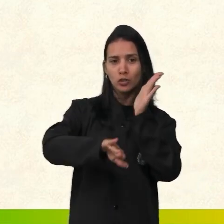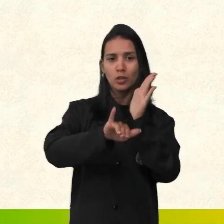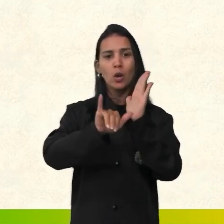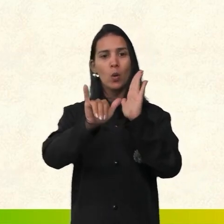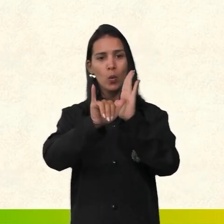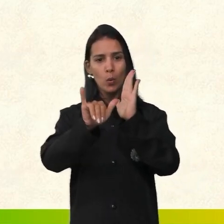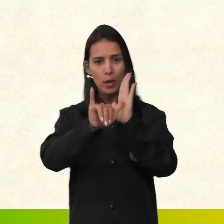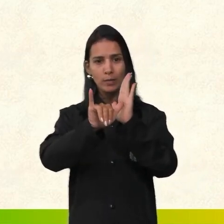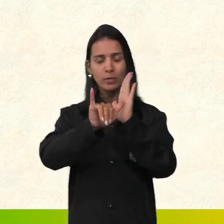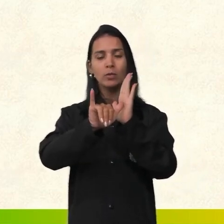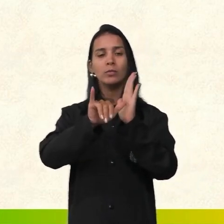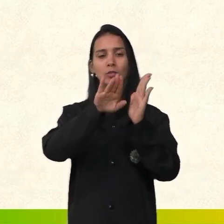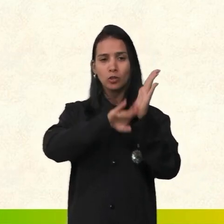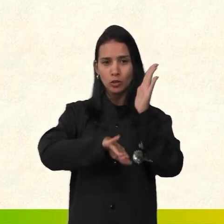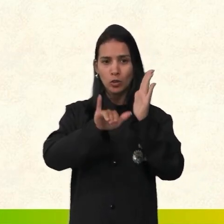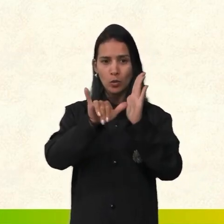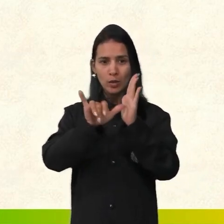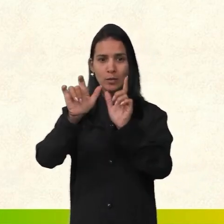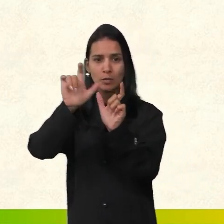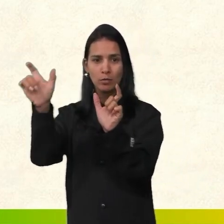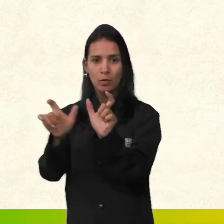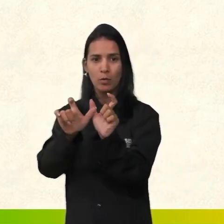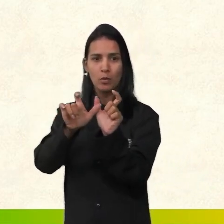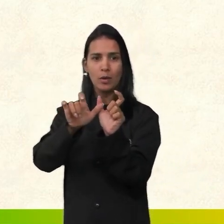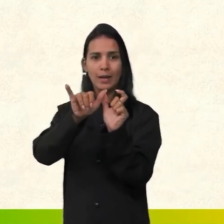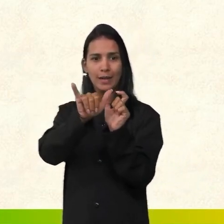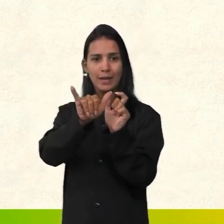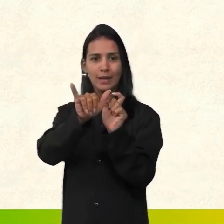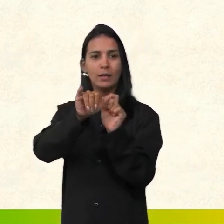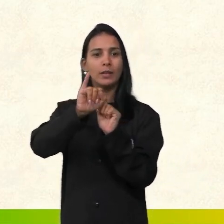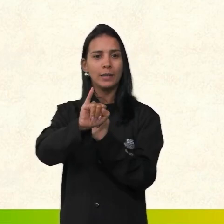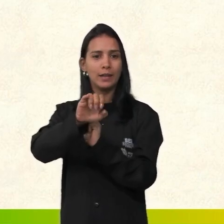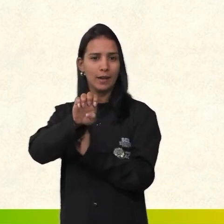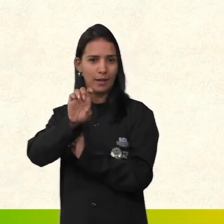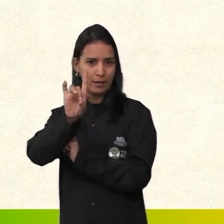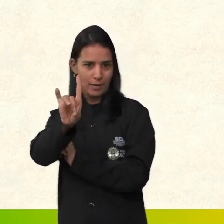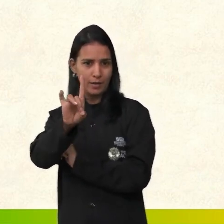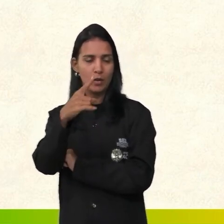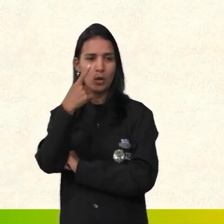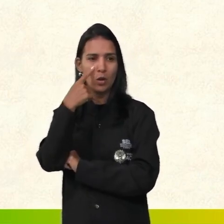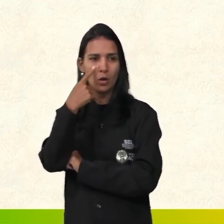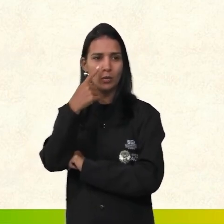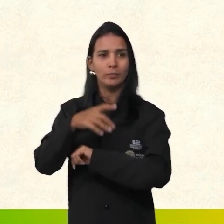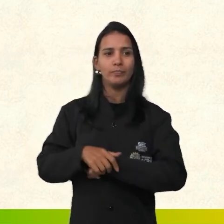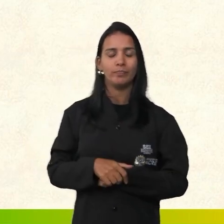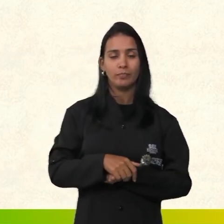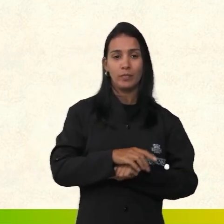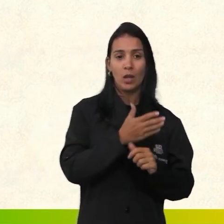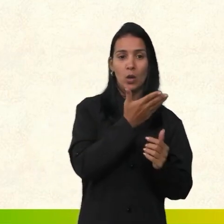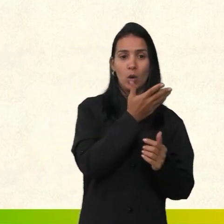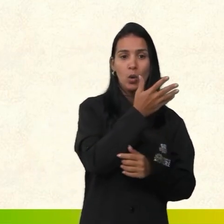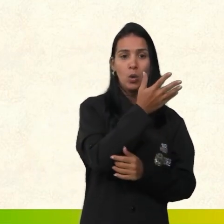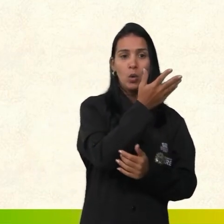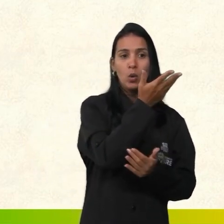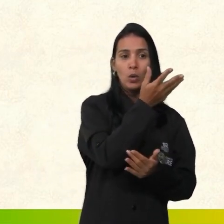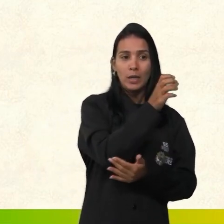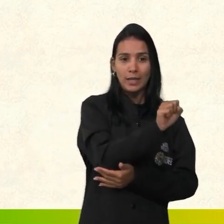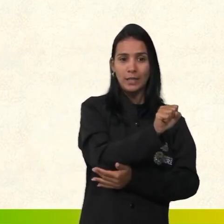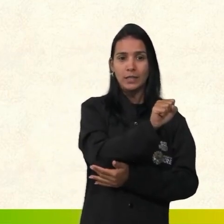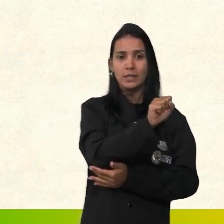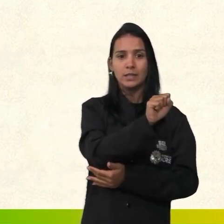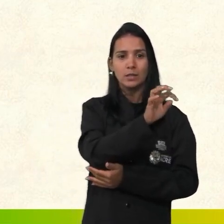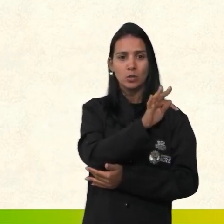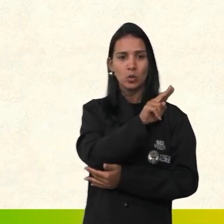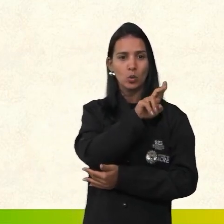acrescentar o ied. Como que vai ficar? Nós temos aqui o verbo study, to study, que significa